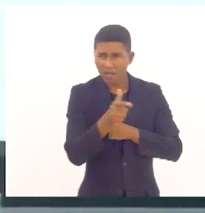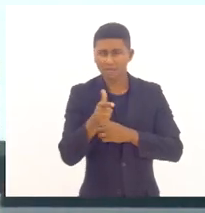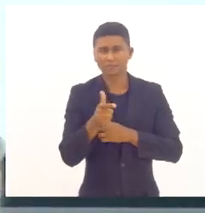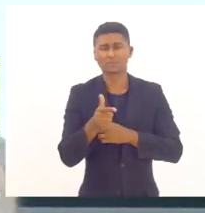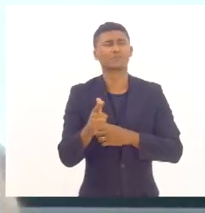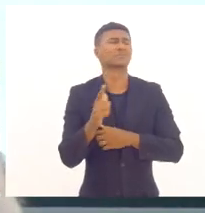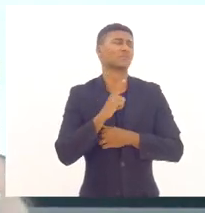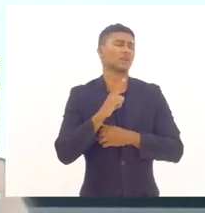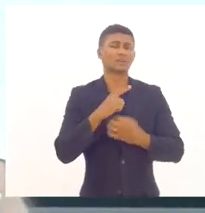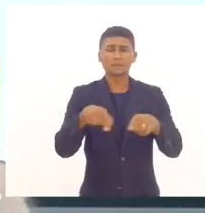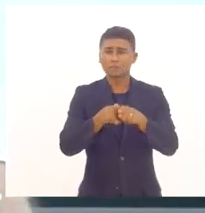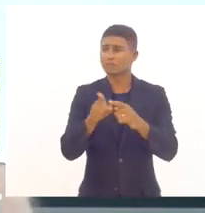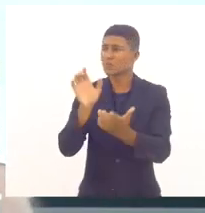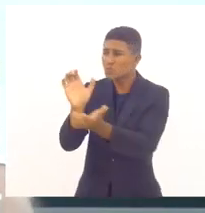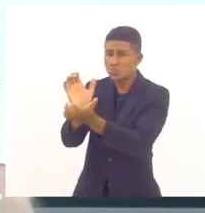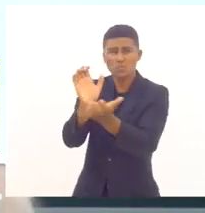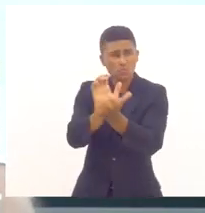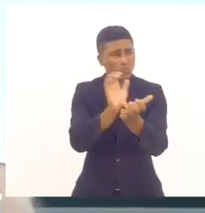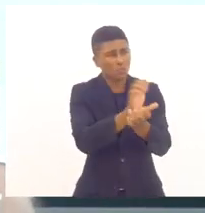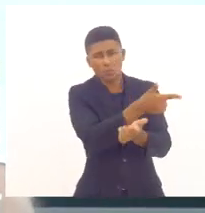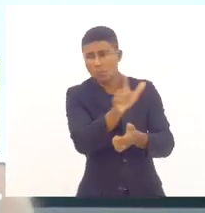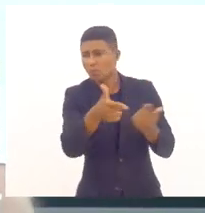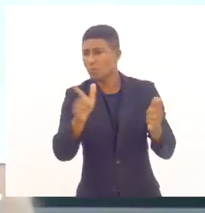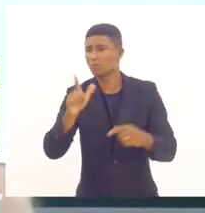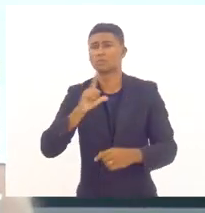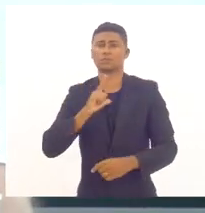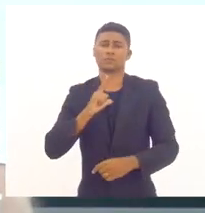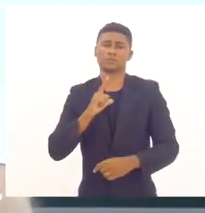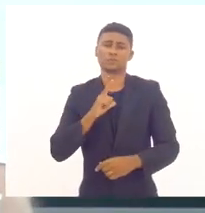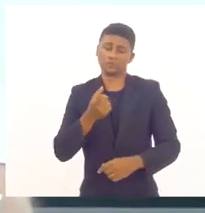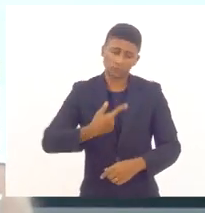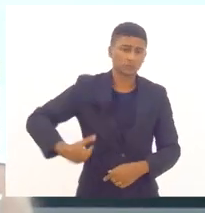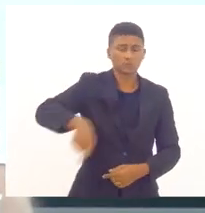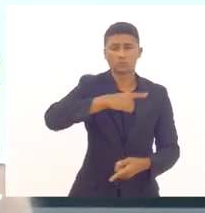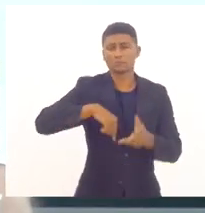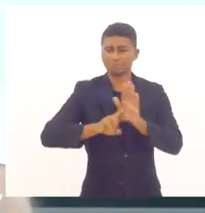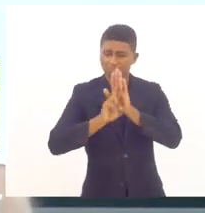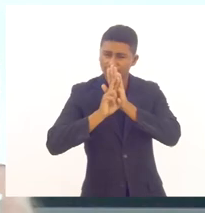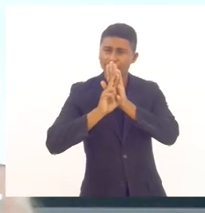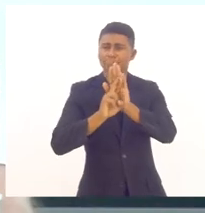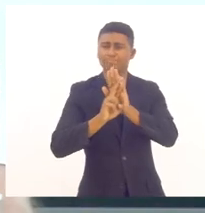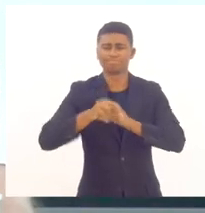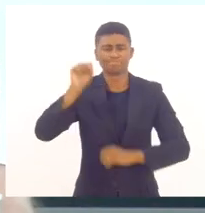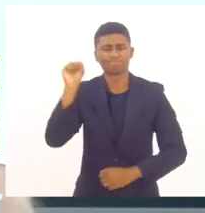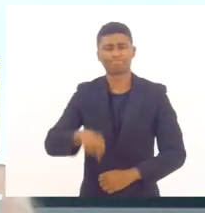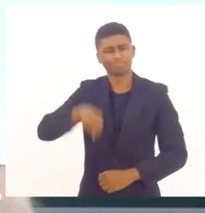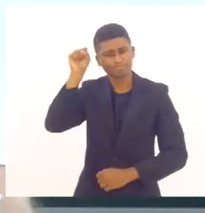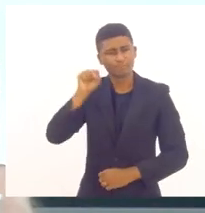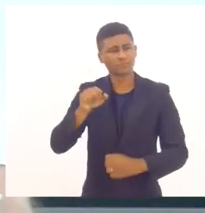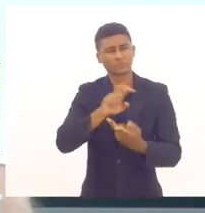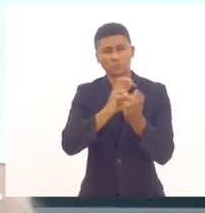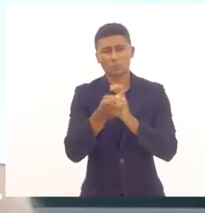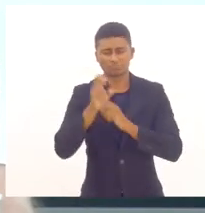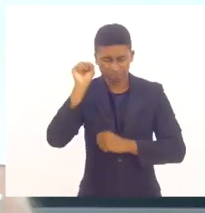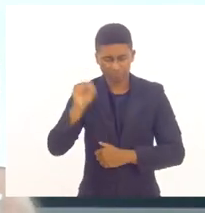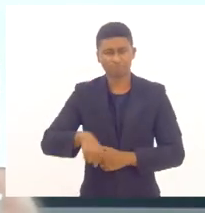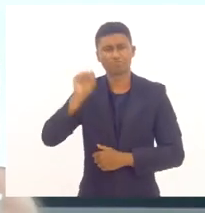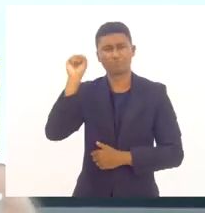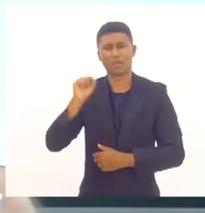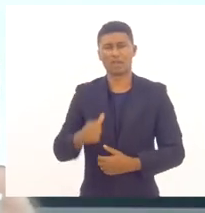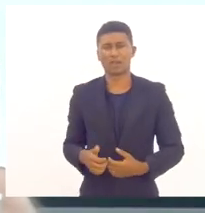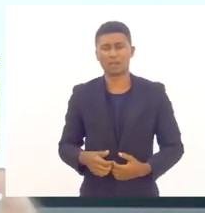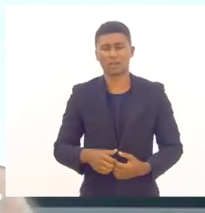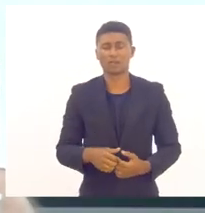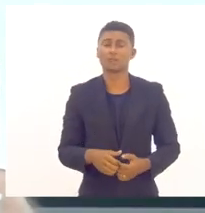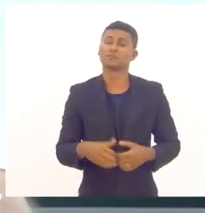as outras federações também têm? Então, nós representamos, sim, a capoeira. Talvez